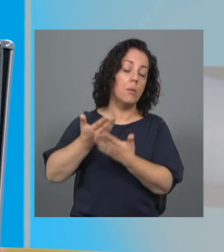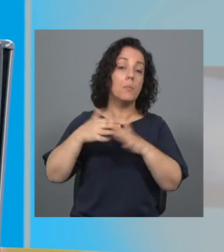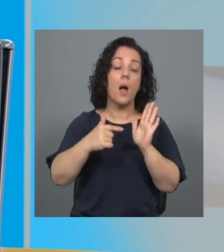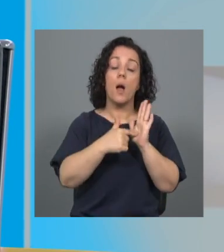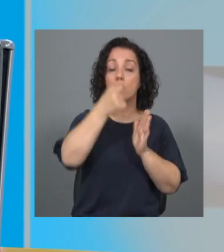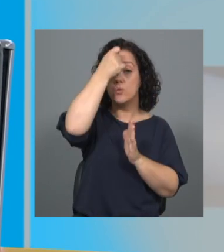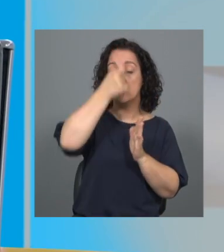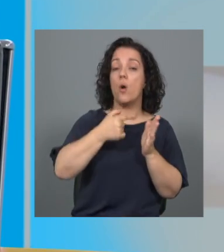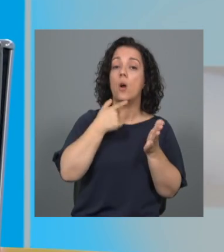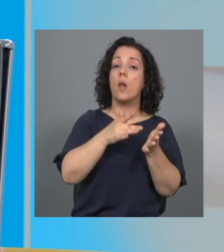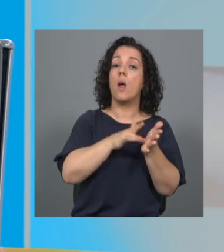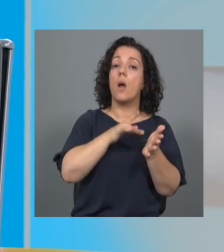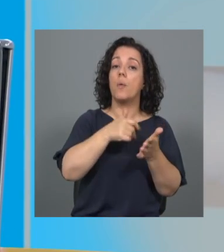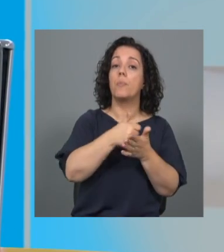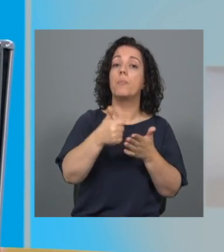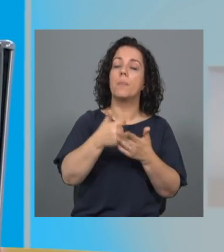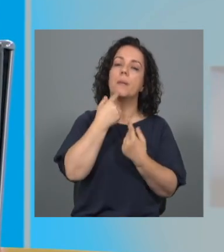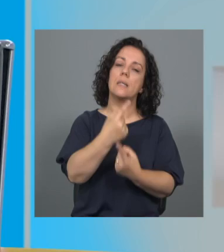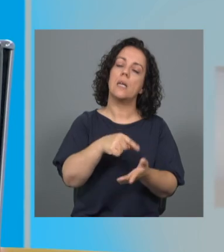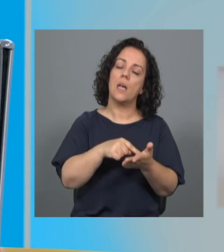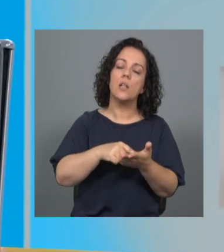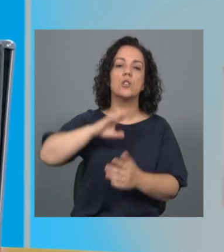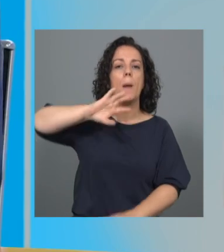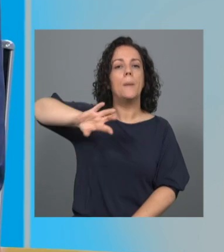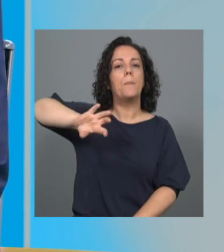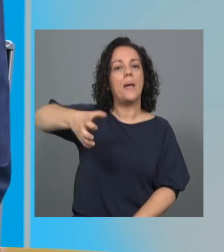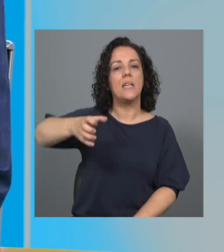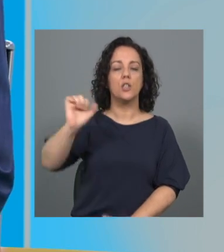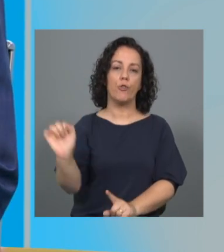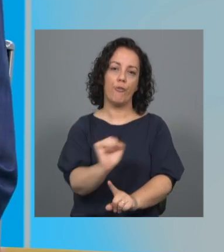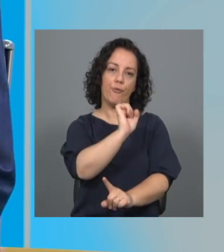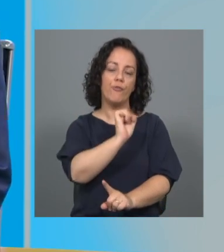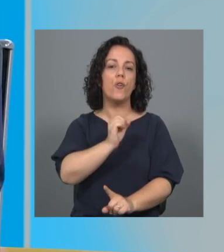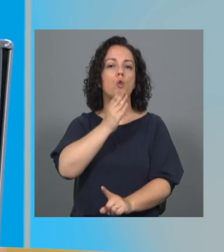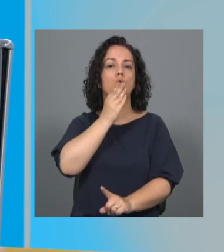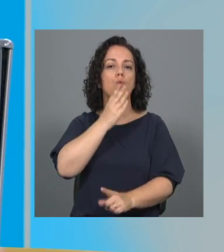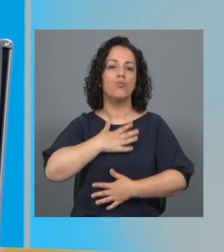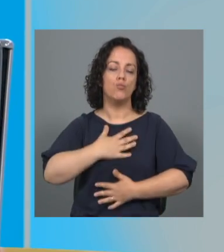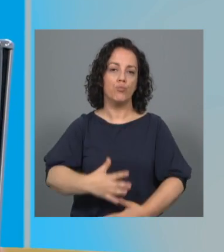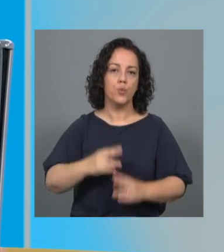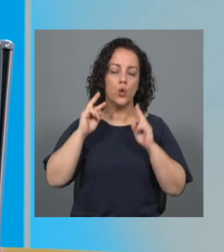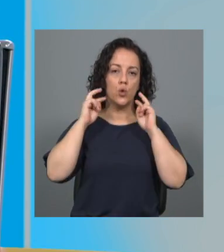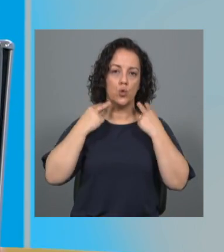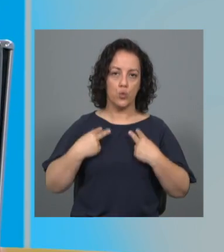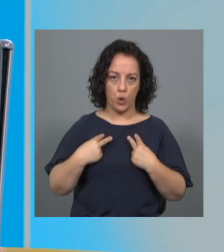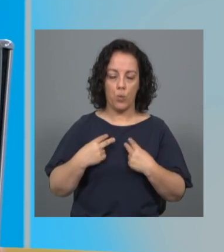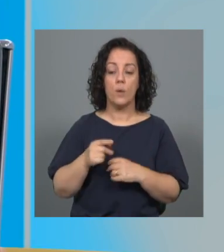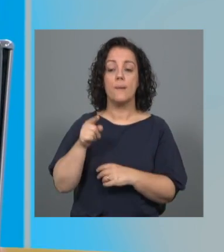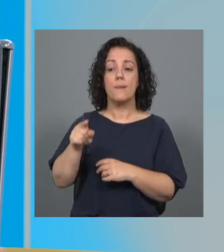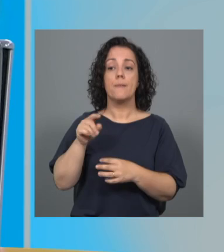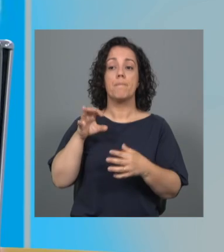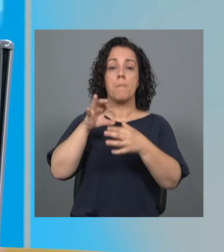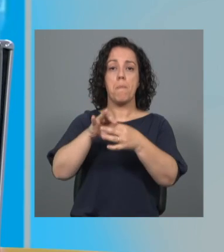biblicamente, a pátria dos judeus. E, assim, as raízes mais imediatas deste conflito remontam ao pós-Segunda